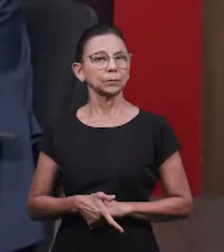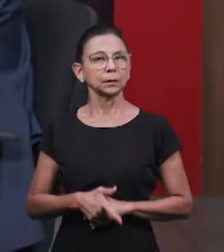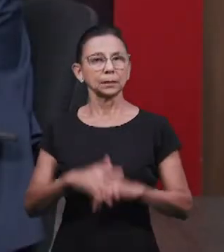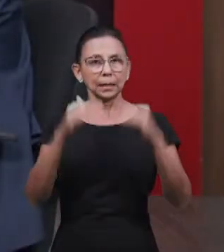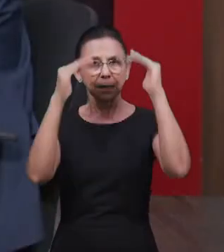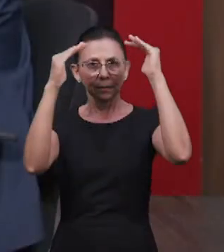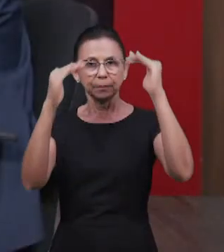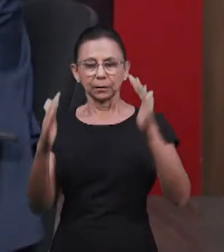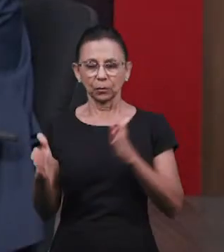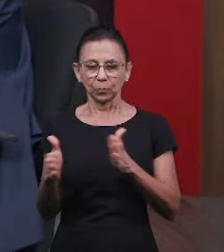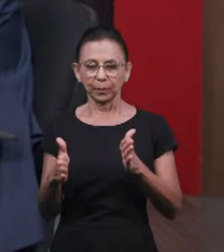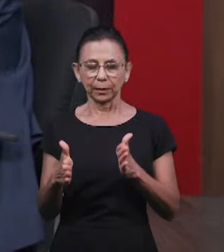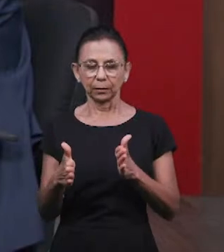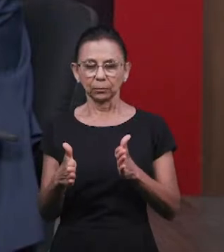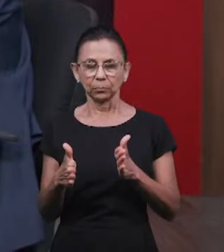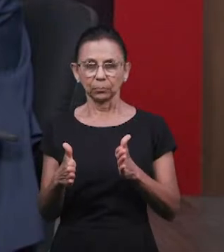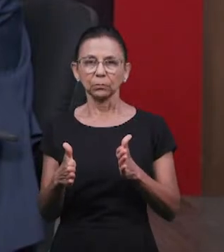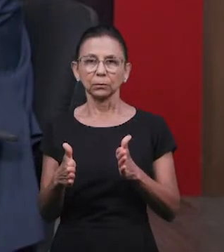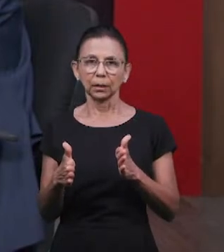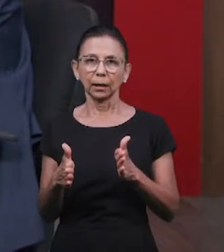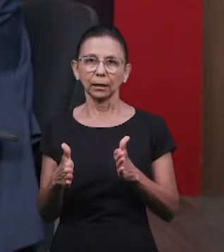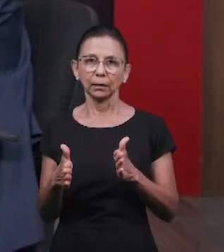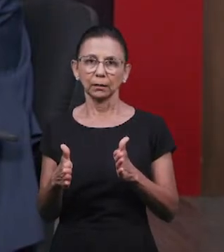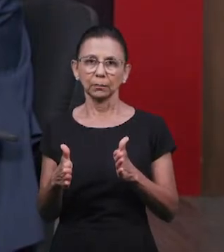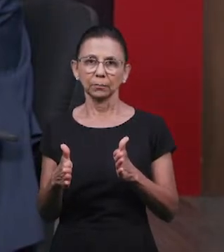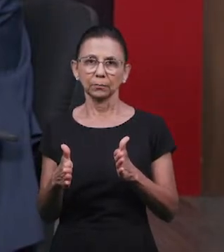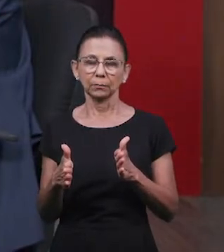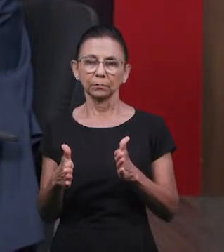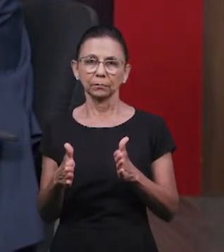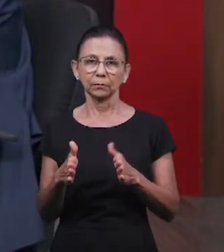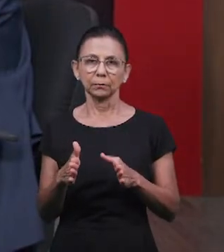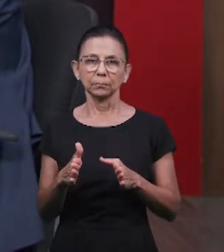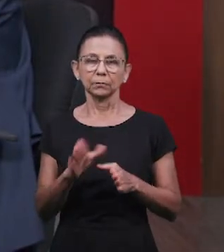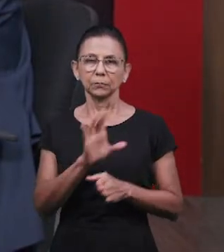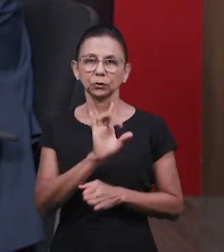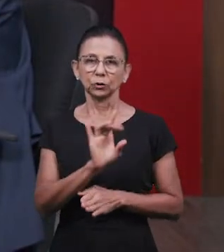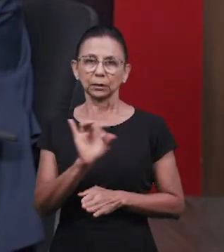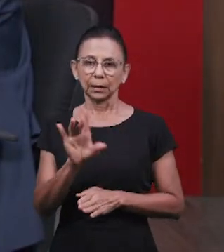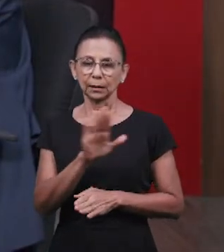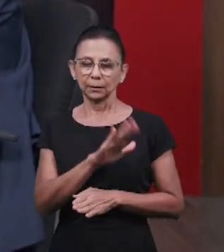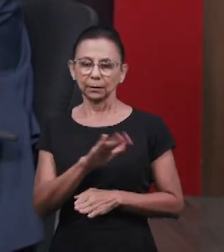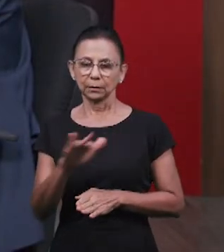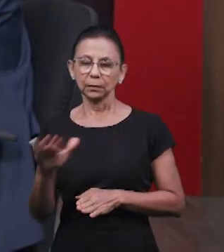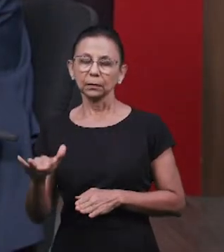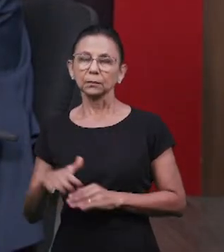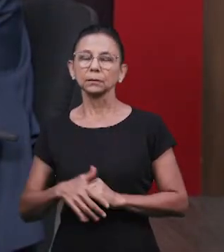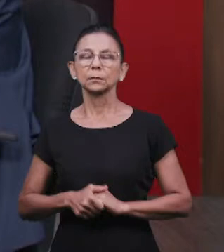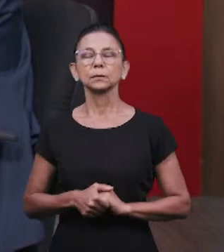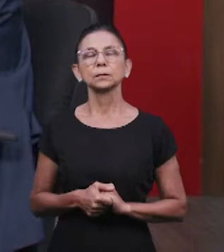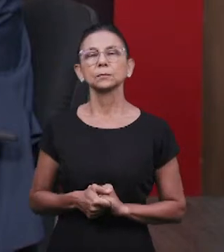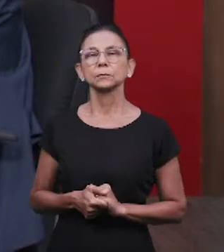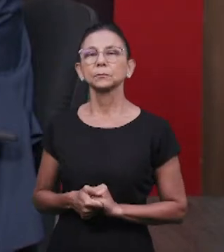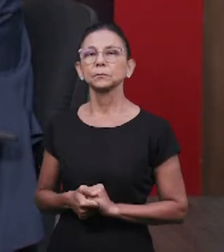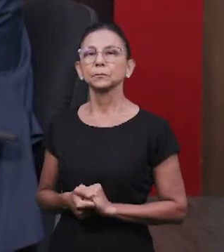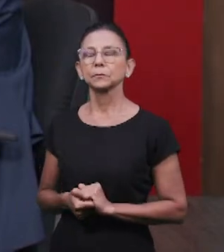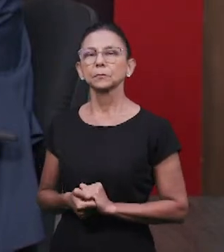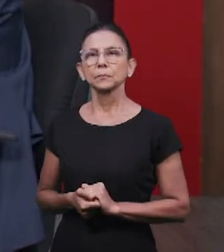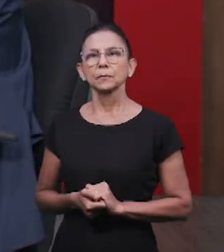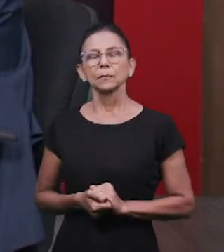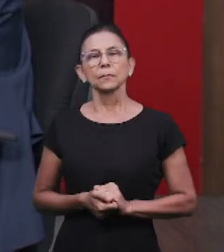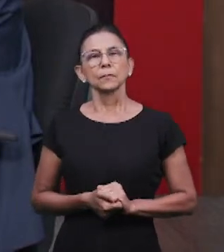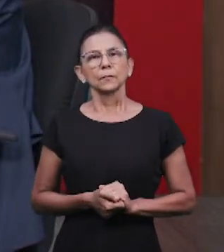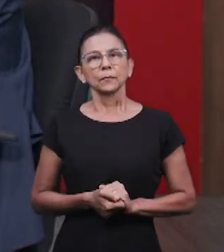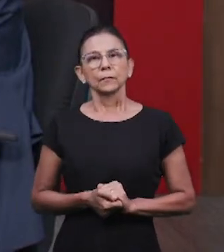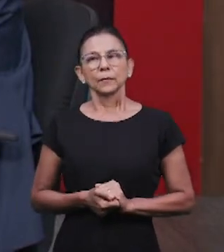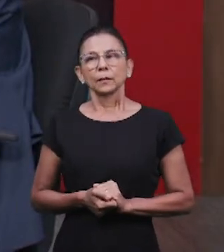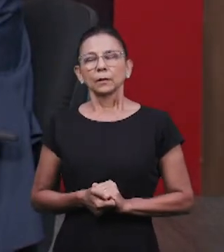um tem o seu. Como nós. Cada um tem o seu. De qualquer maneira, e aqui eu quero que vocês digam se eu entendi corretamente,